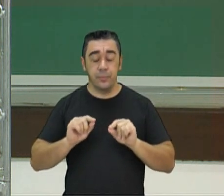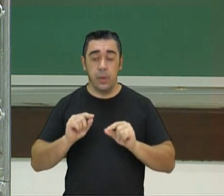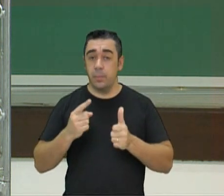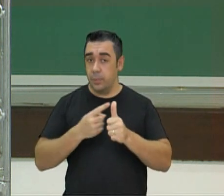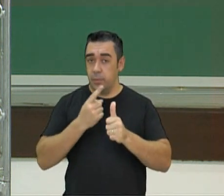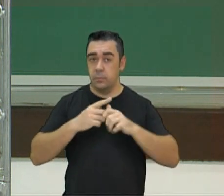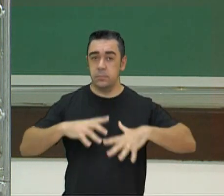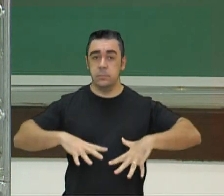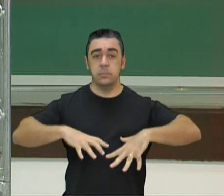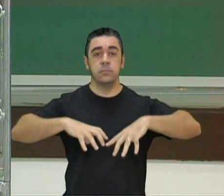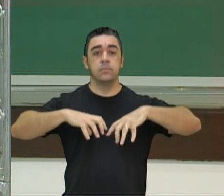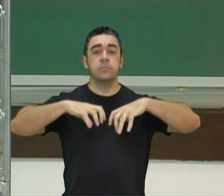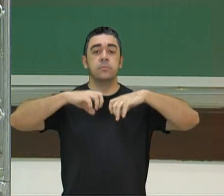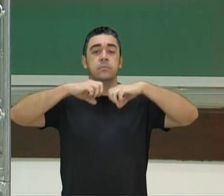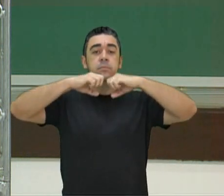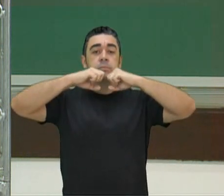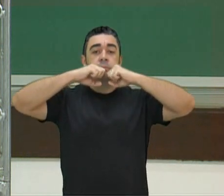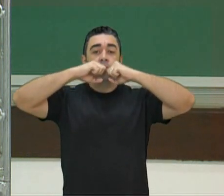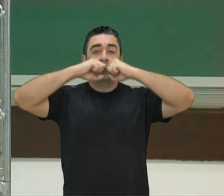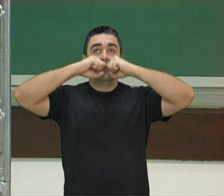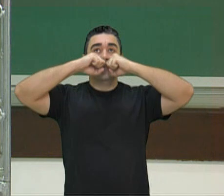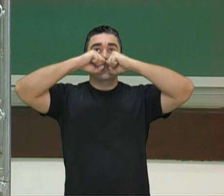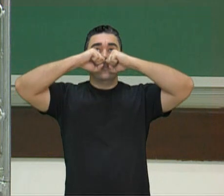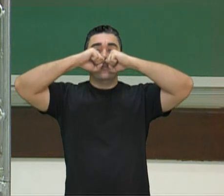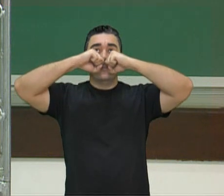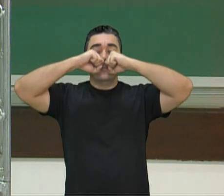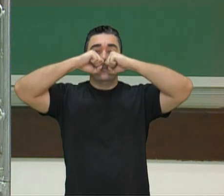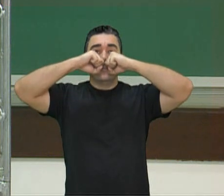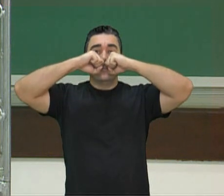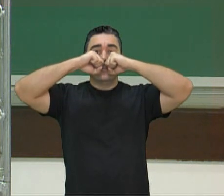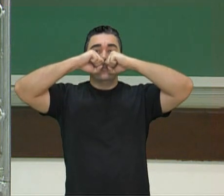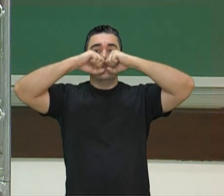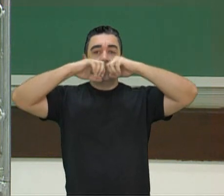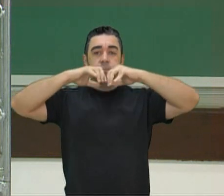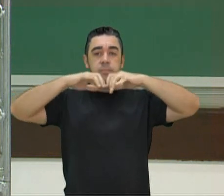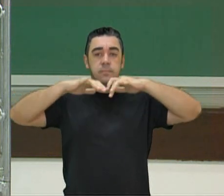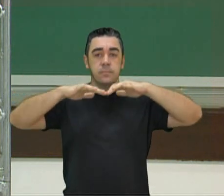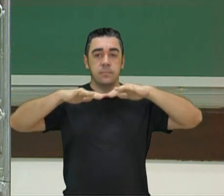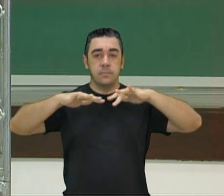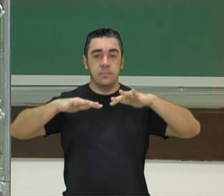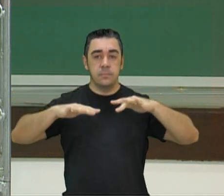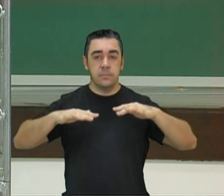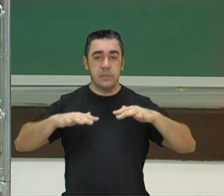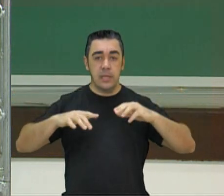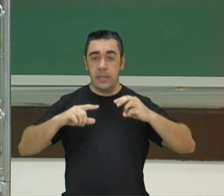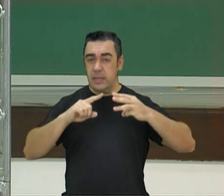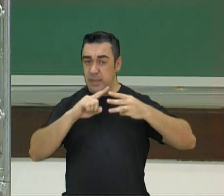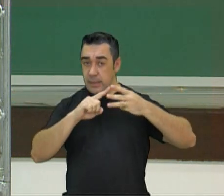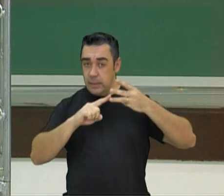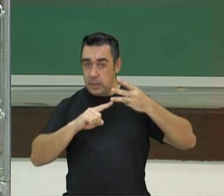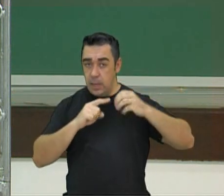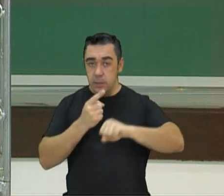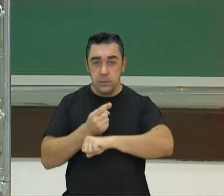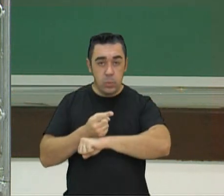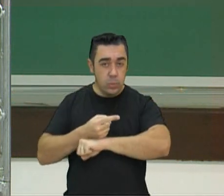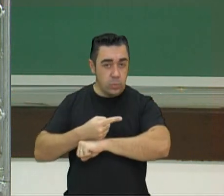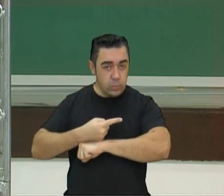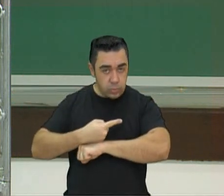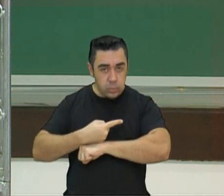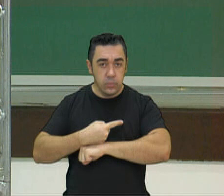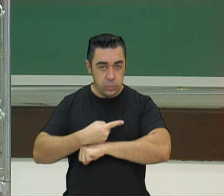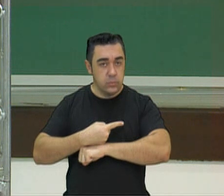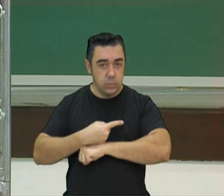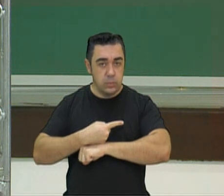inspirar, encher os pulmões de ar durante 3 segundos, manter o ar dentro dos pulmões por 3 segundos e